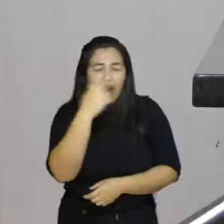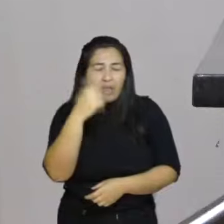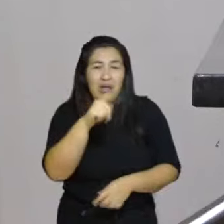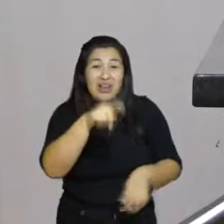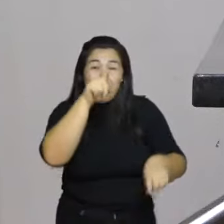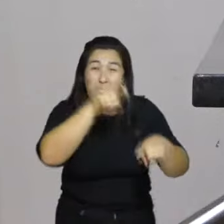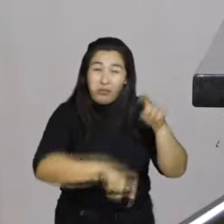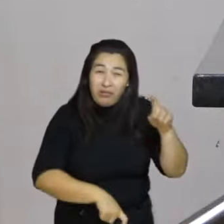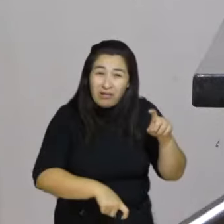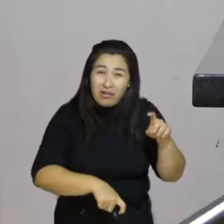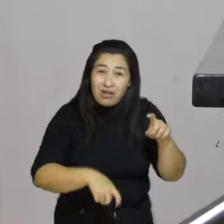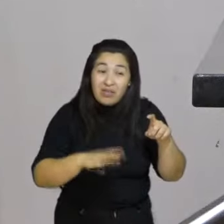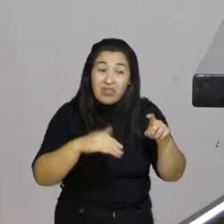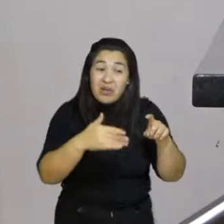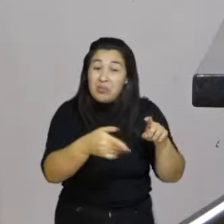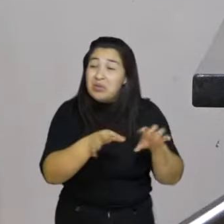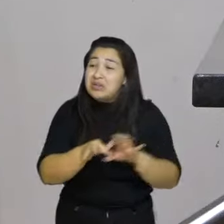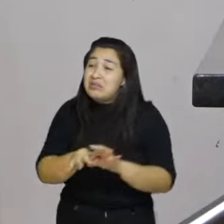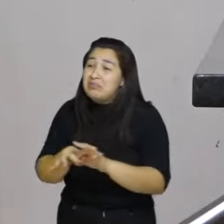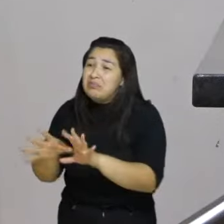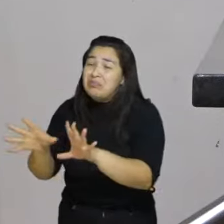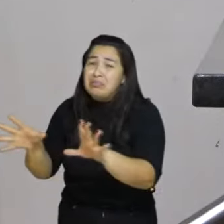Custódia moderado